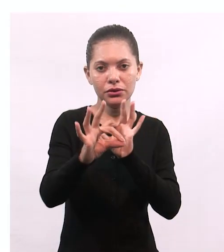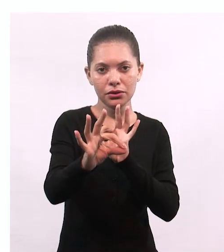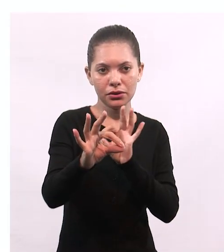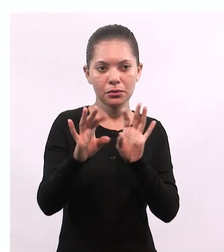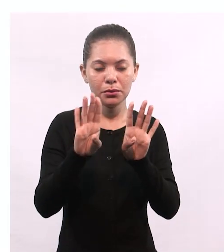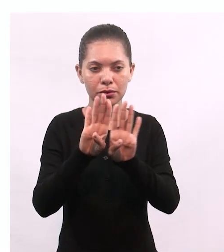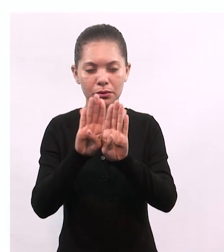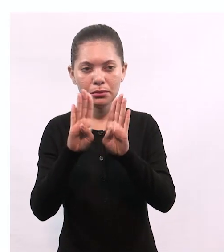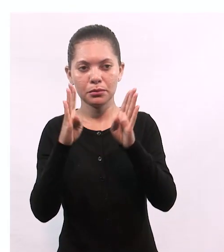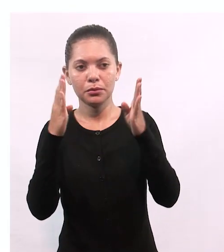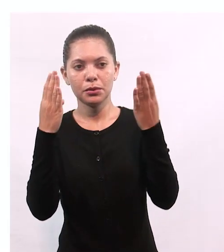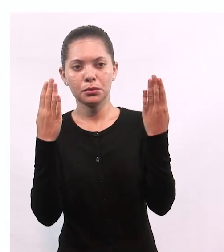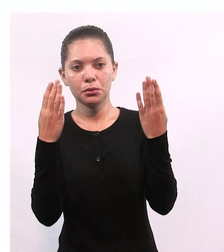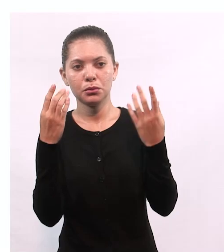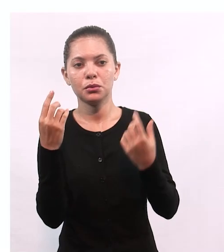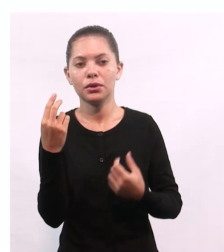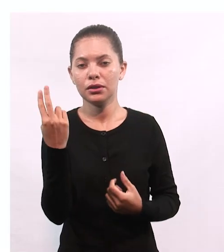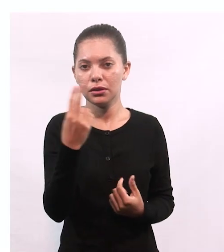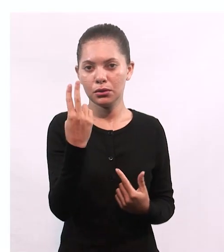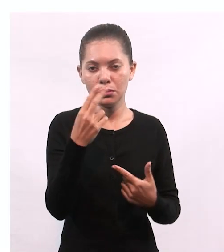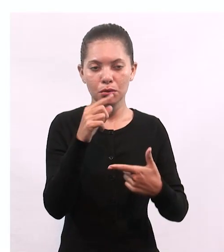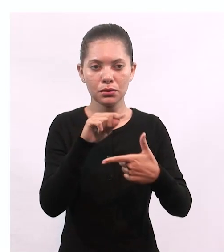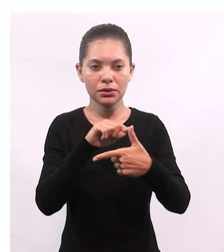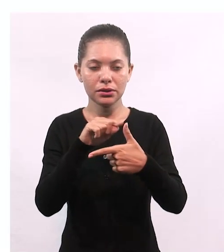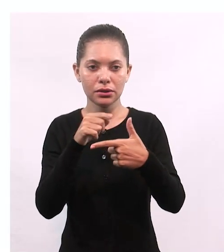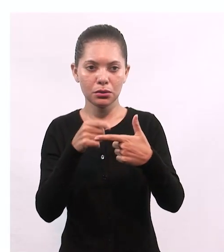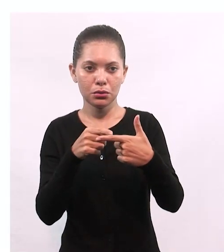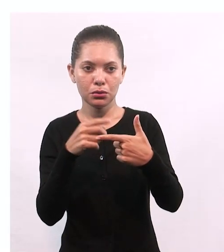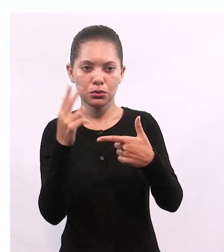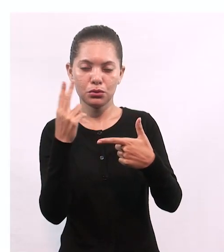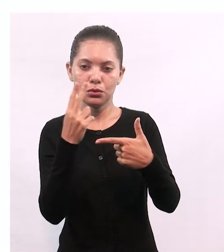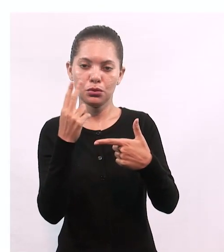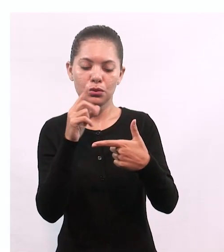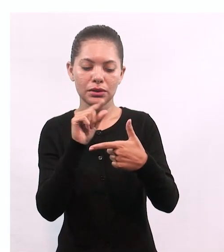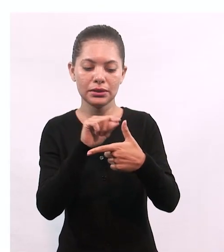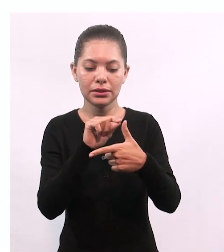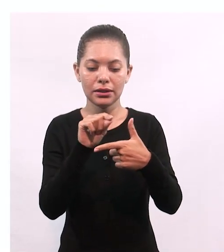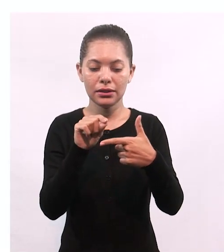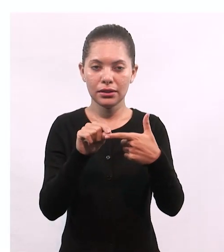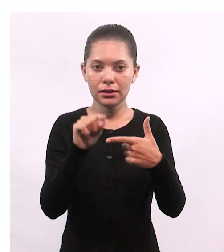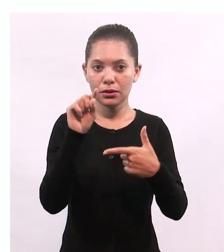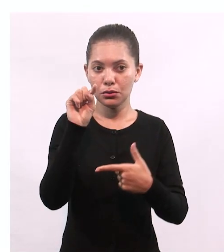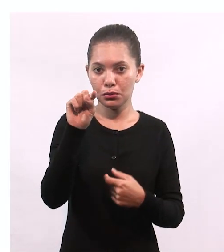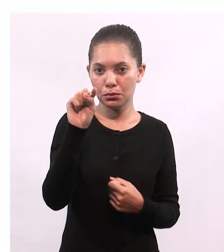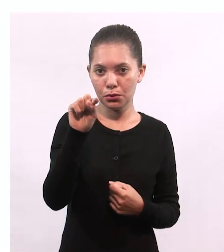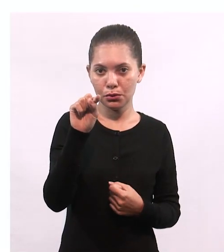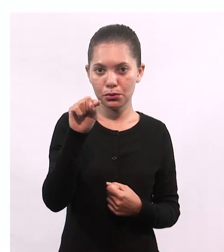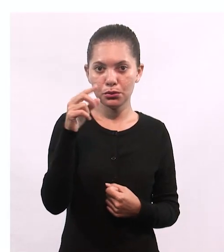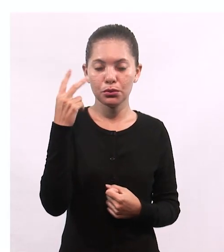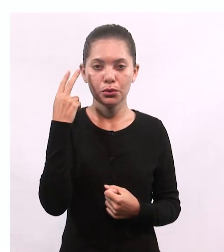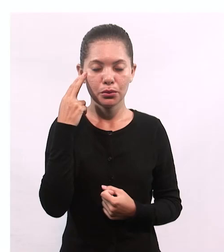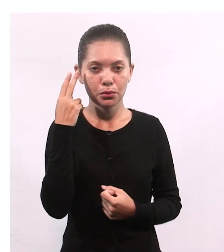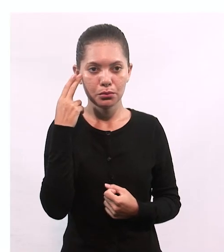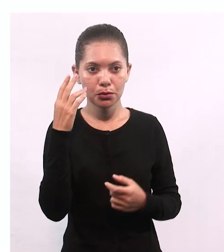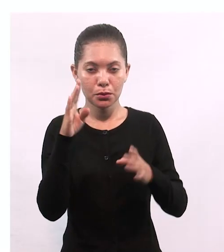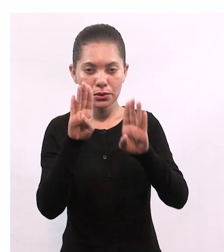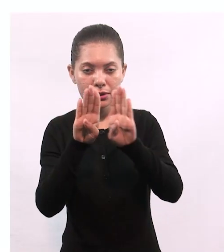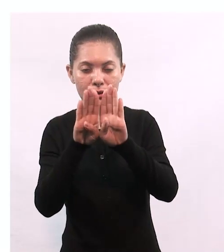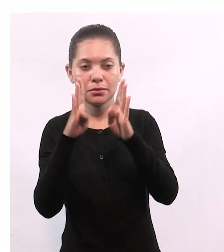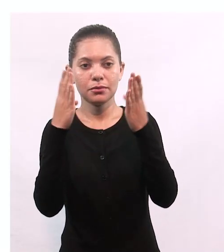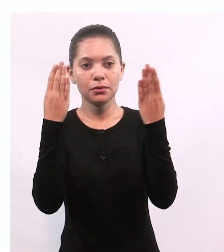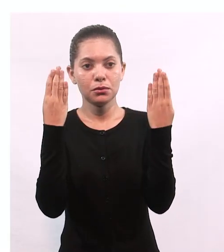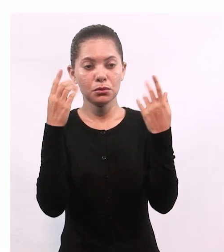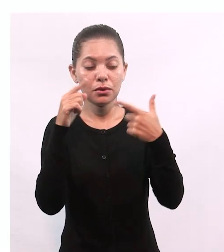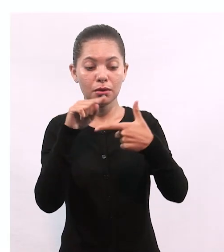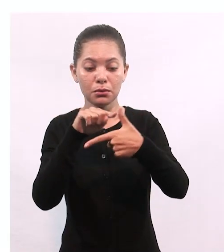medida que ele mede a abertura entre 2 ângulos. Então, se eu tenho 2 segmentos de reta formado por um ponto comum, é a